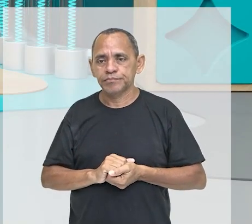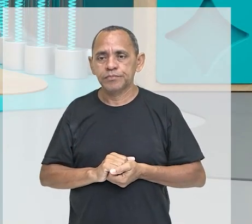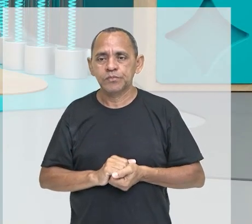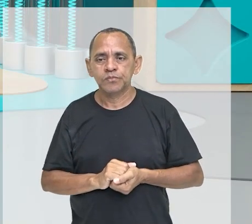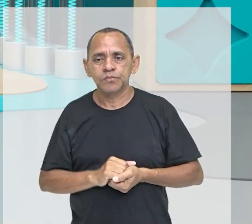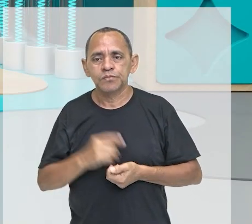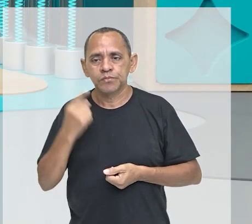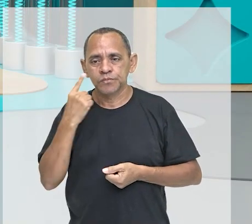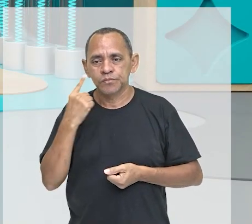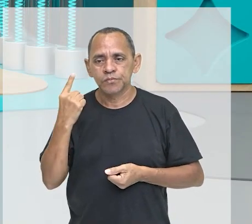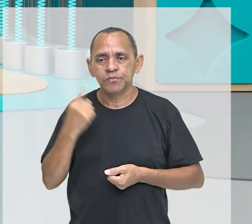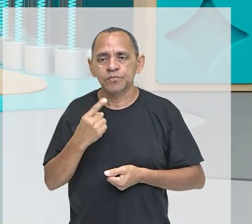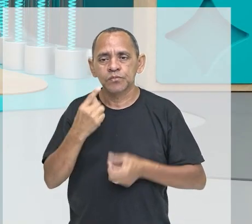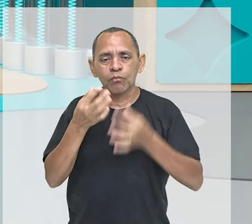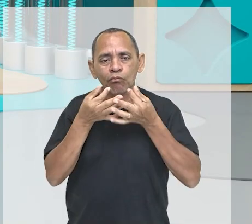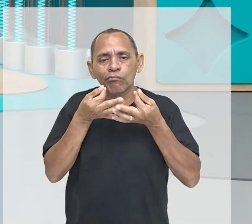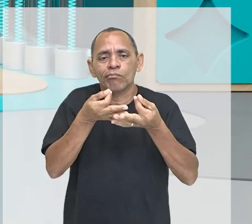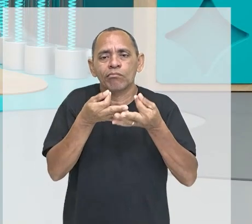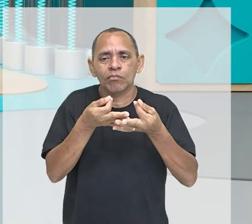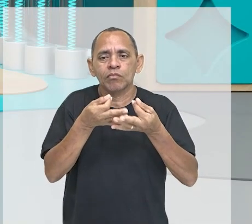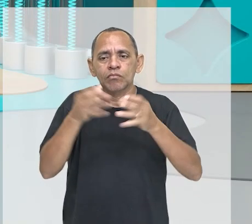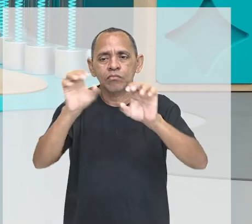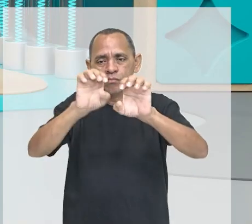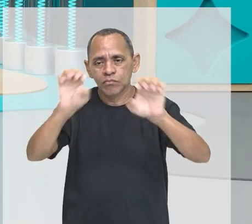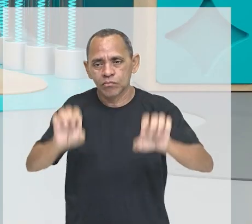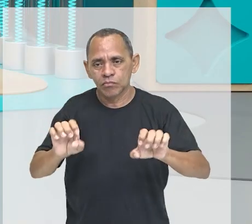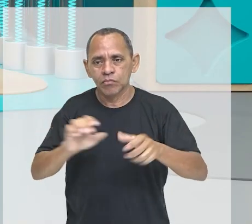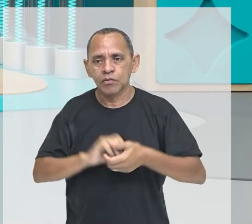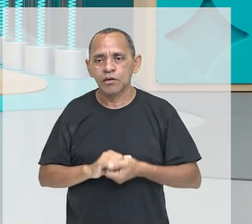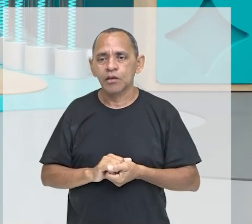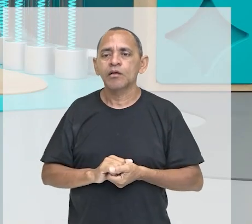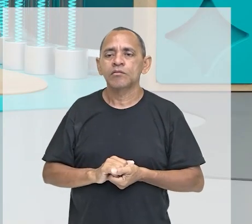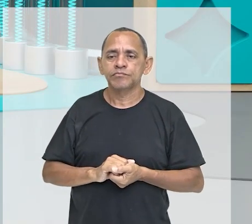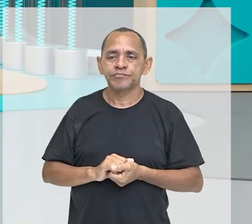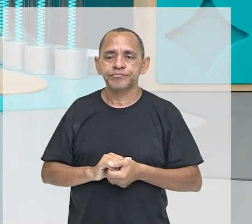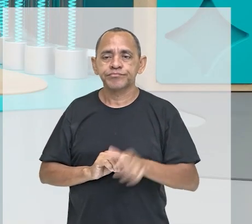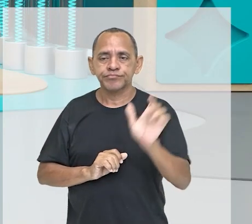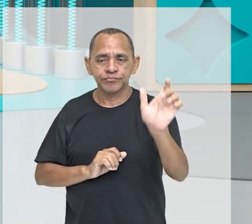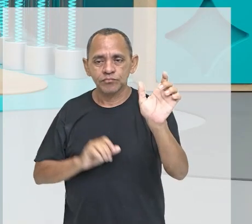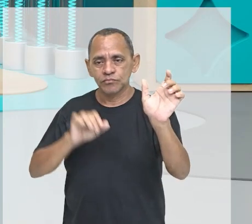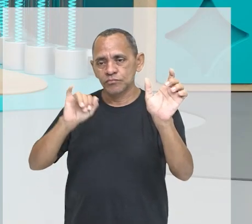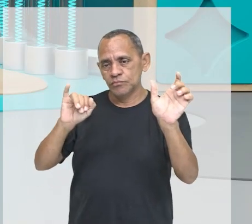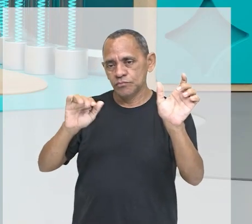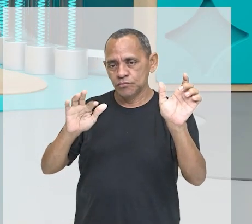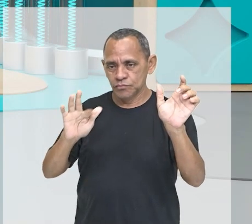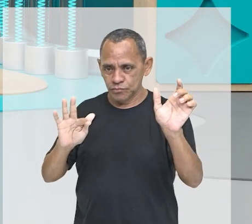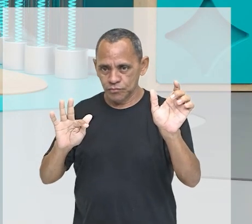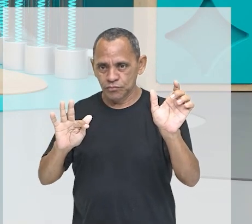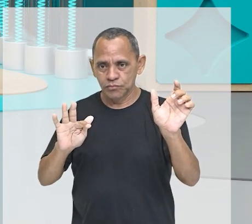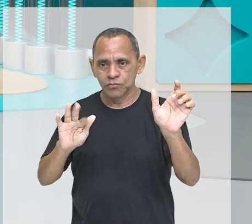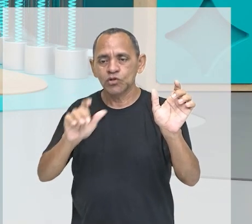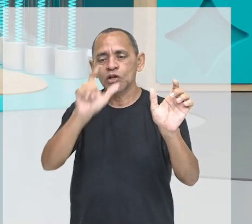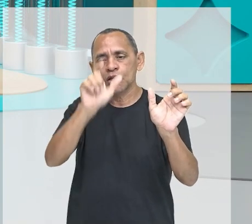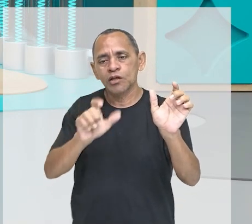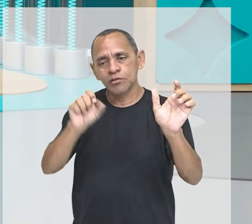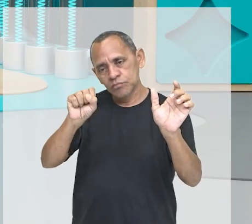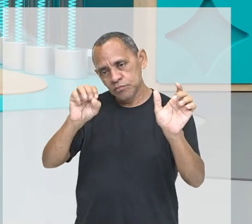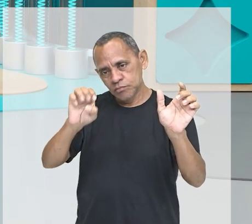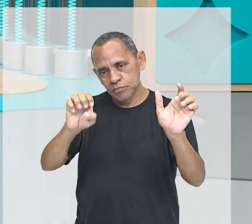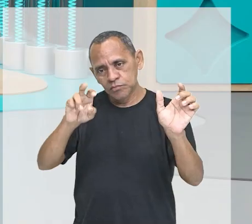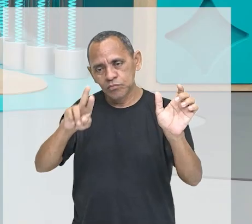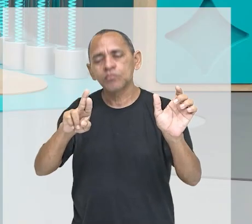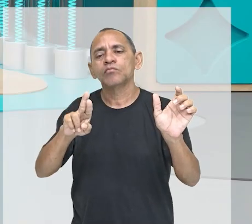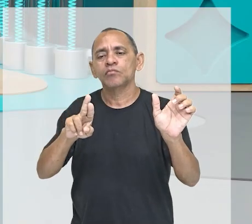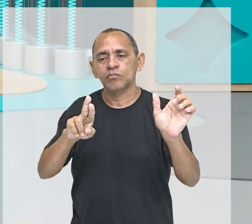esse exemplo aqui, olha só, preste atenção na estrutura. Eu tenho if, que significa se, simple present, que é o tempo verbal do